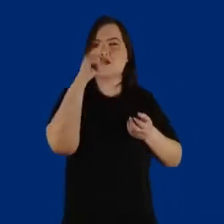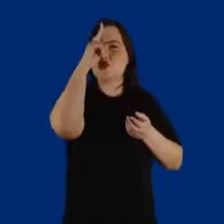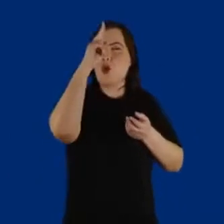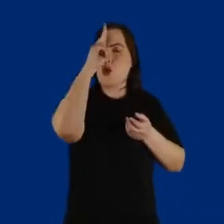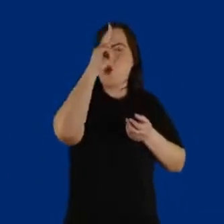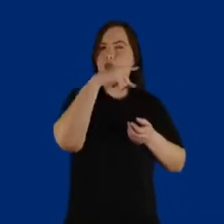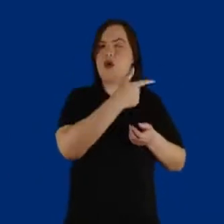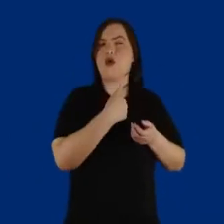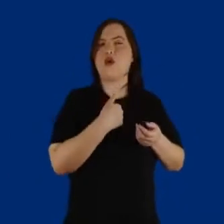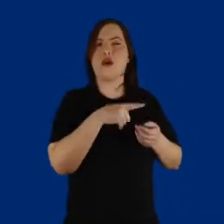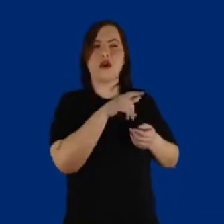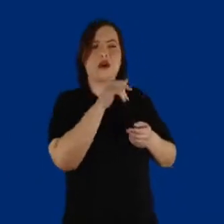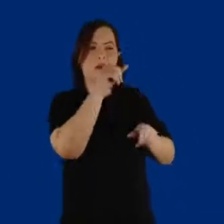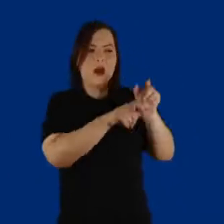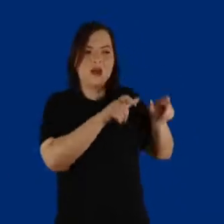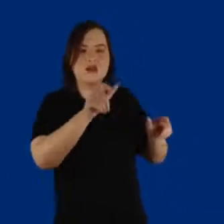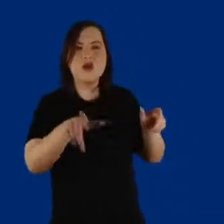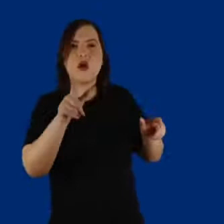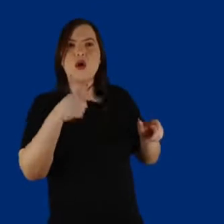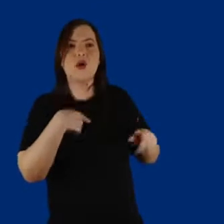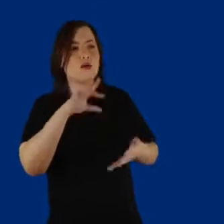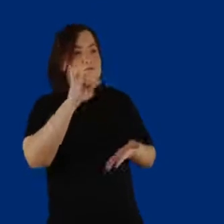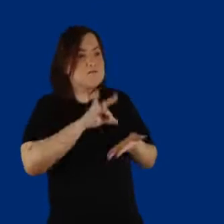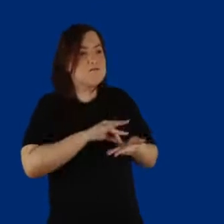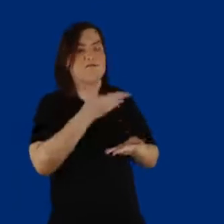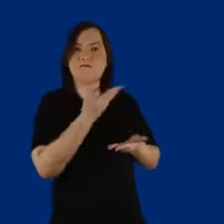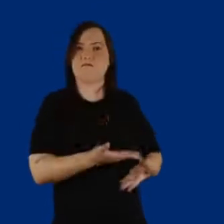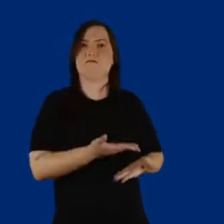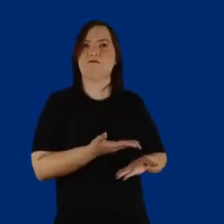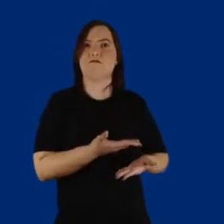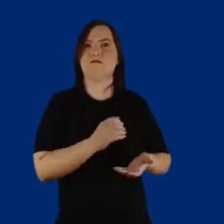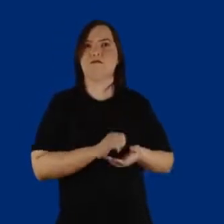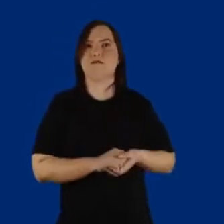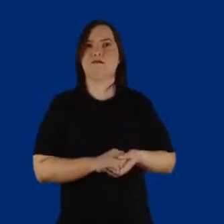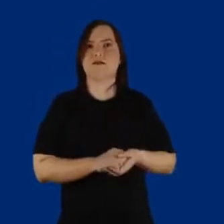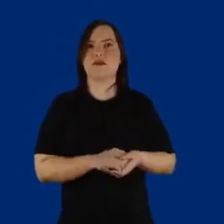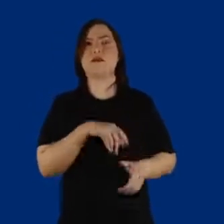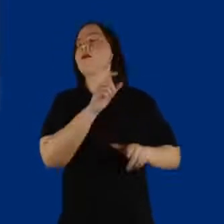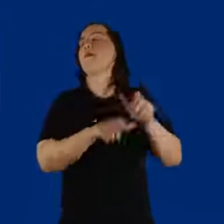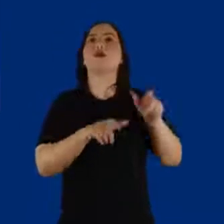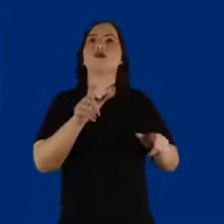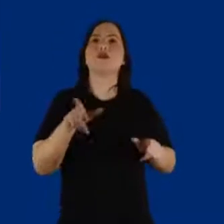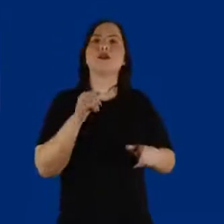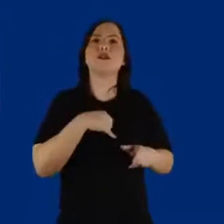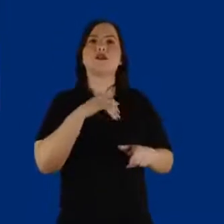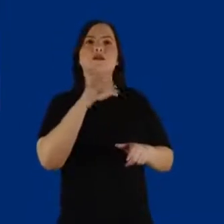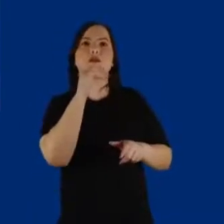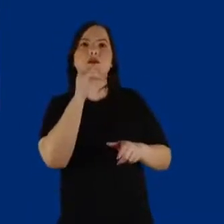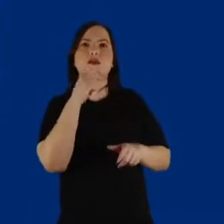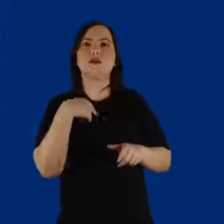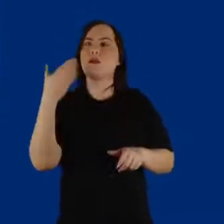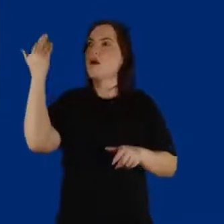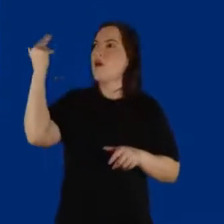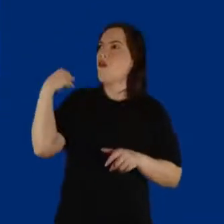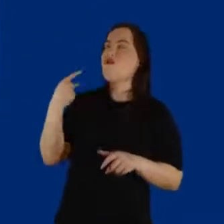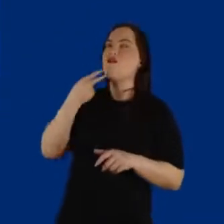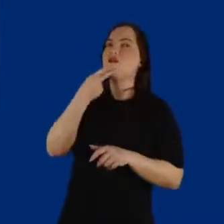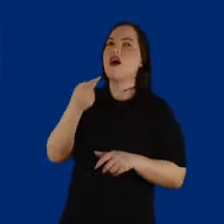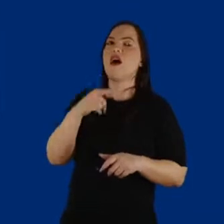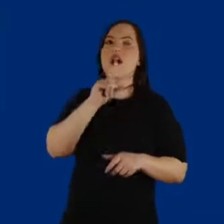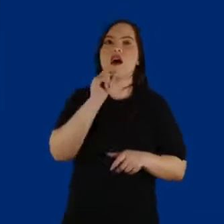histórias, e que eles são pessoas verdadeiras. Que eles são o que o Rex Nettles e o Charles Mills chamam